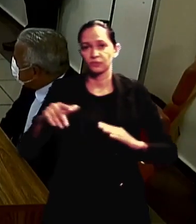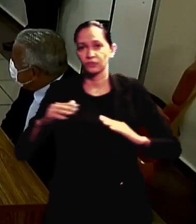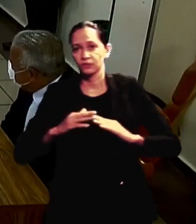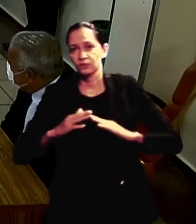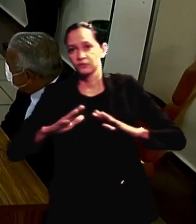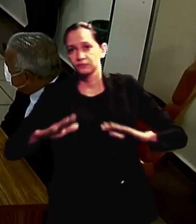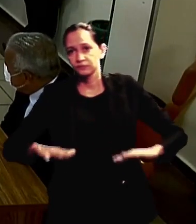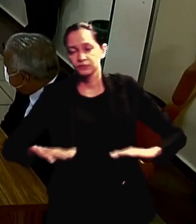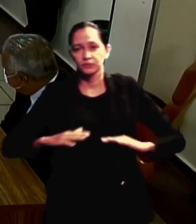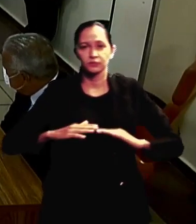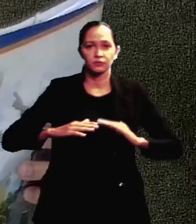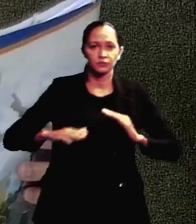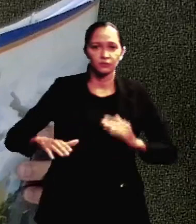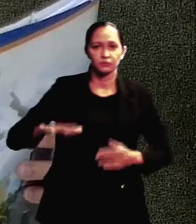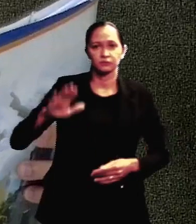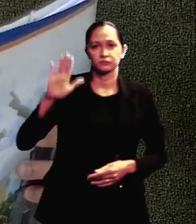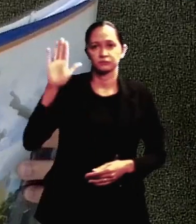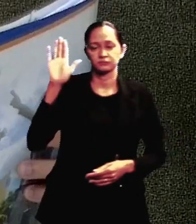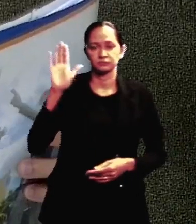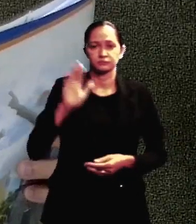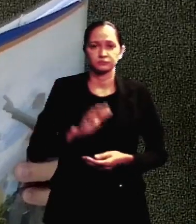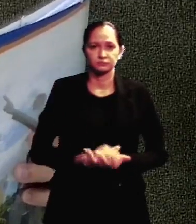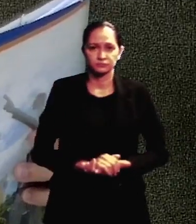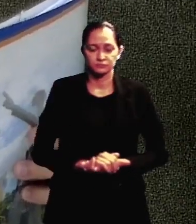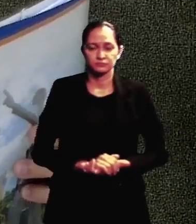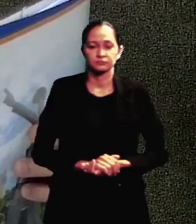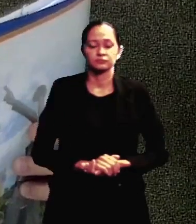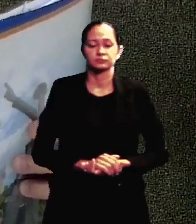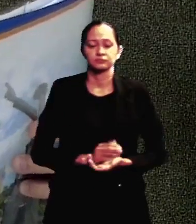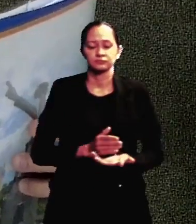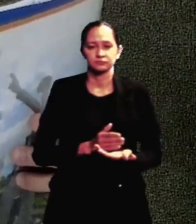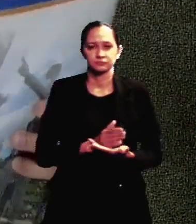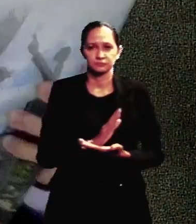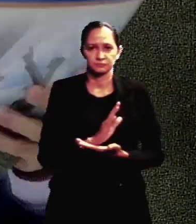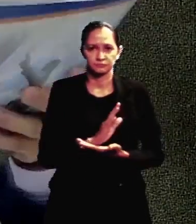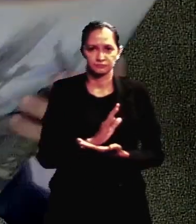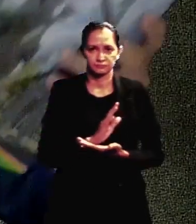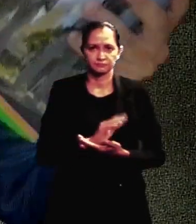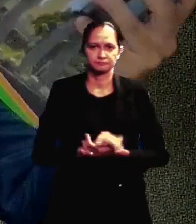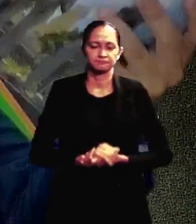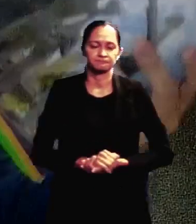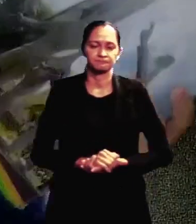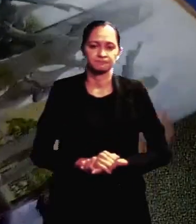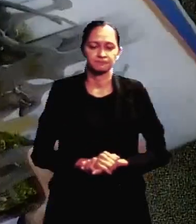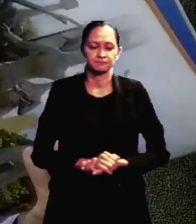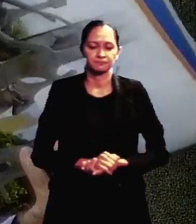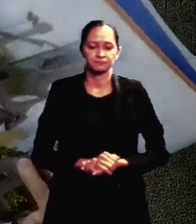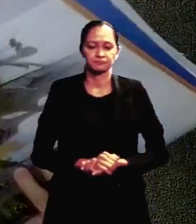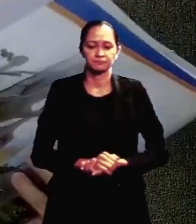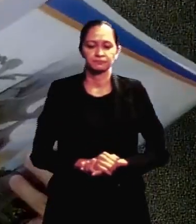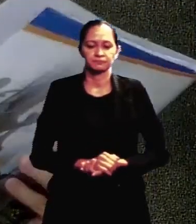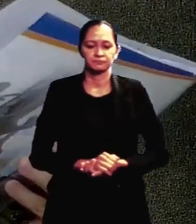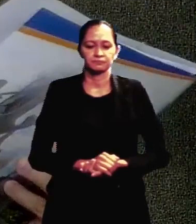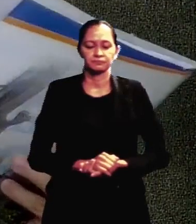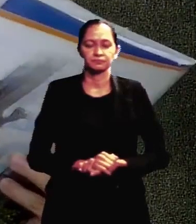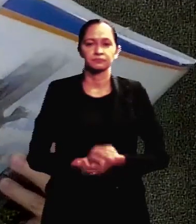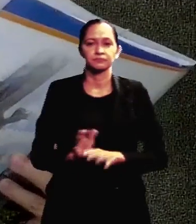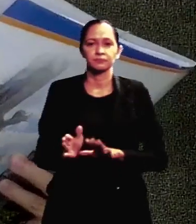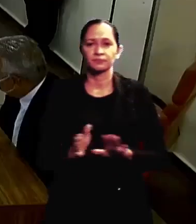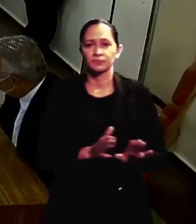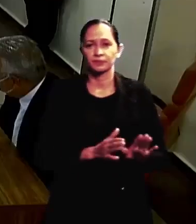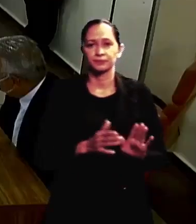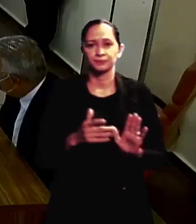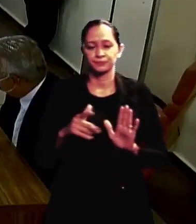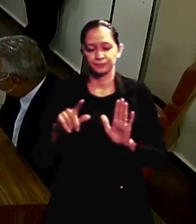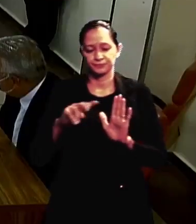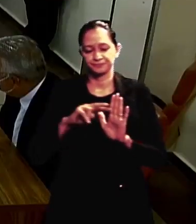se manifestem. Projeto de número 470/21 aprovado. Próxima pauta, pedido de